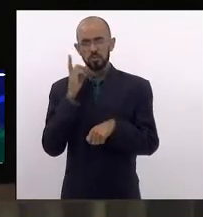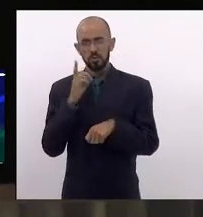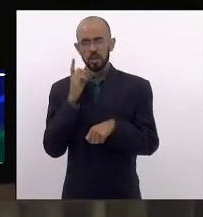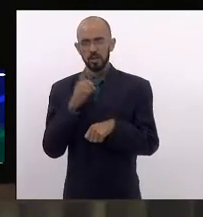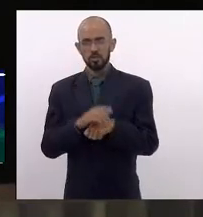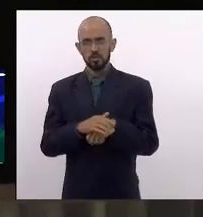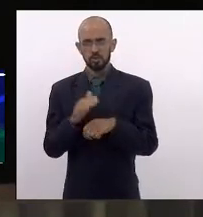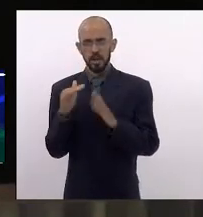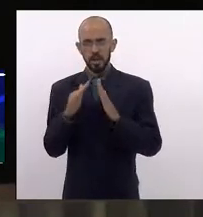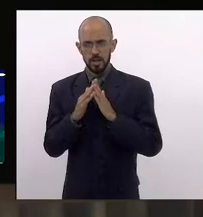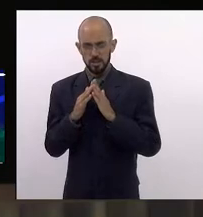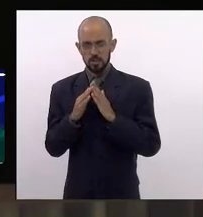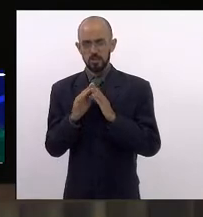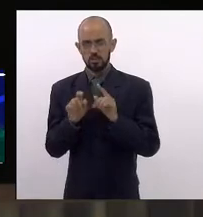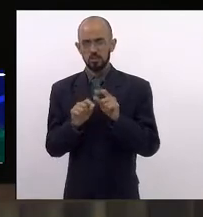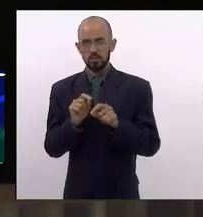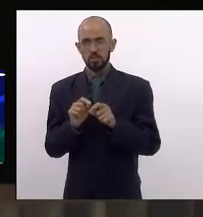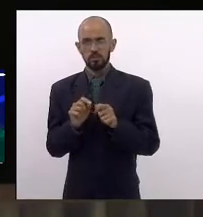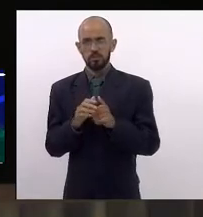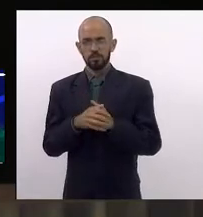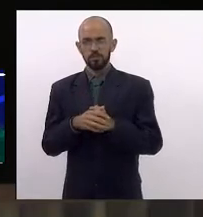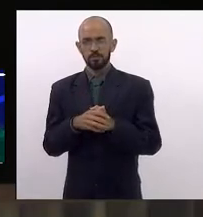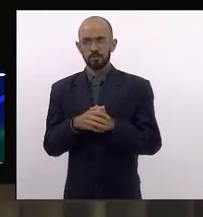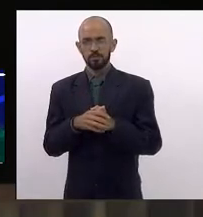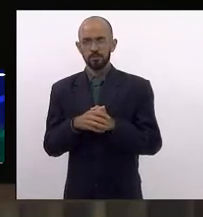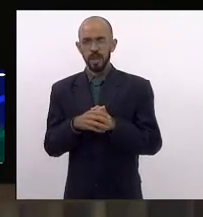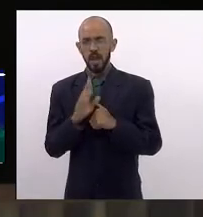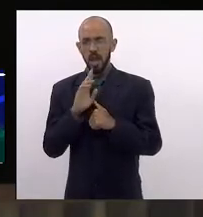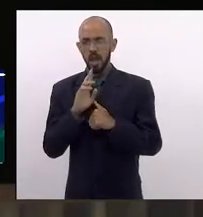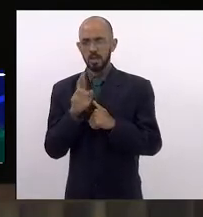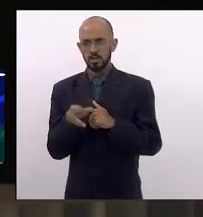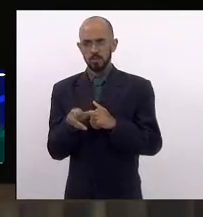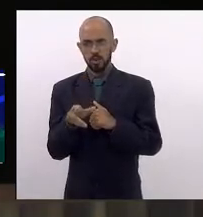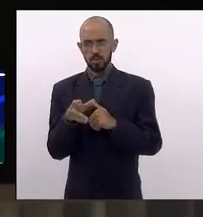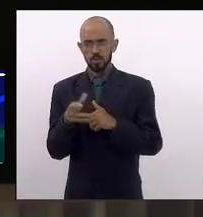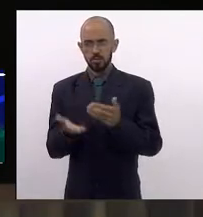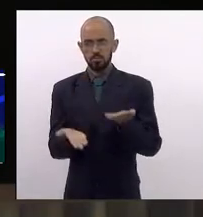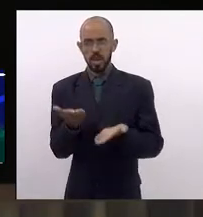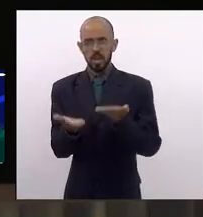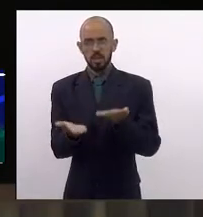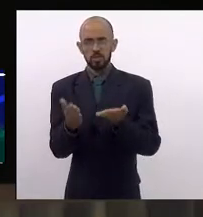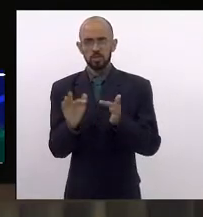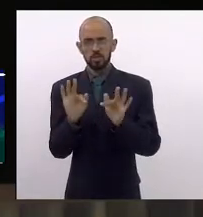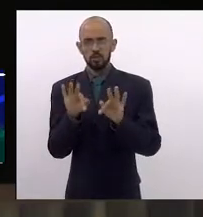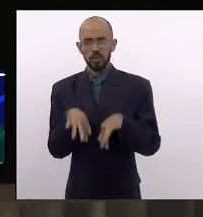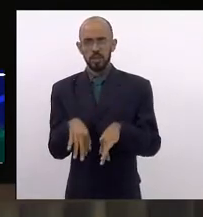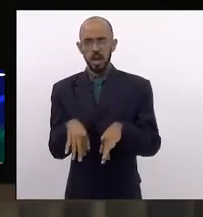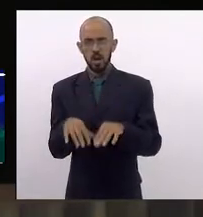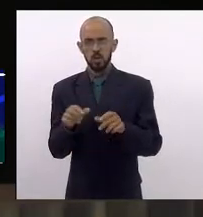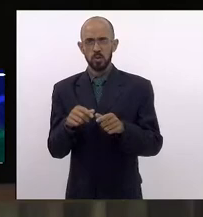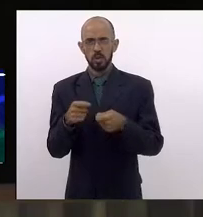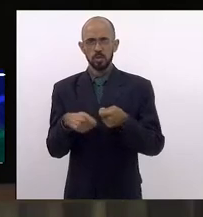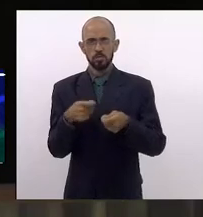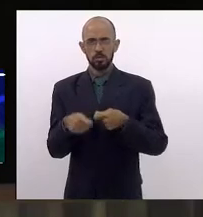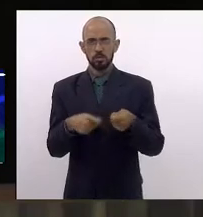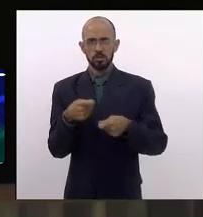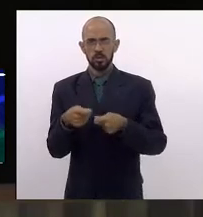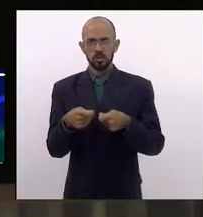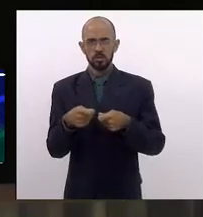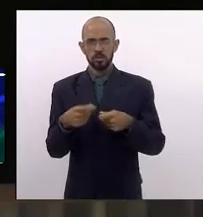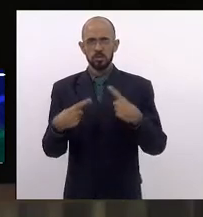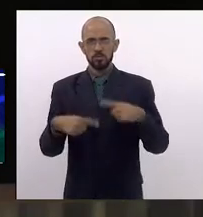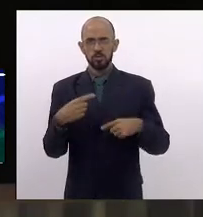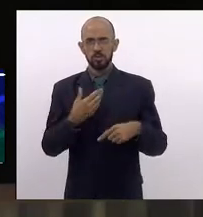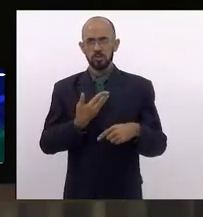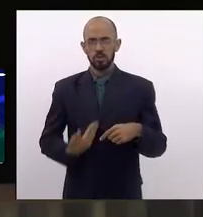desta casa o seguinte o resultado o balanço final da administração das